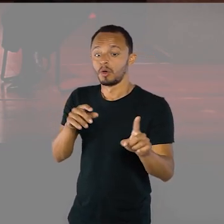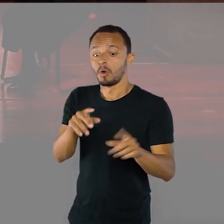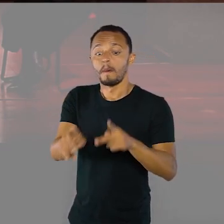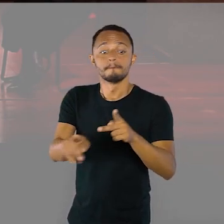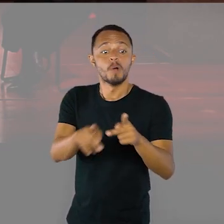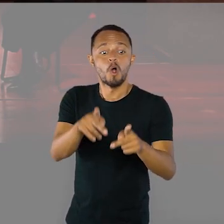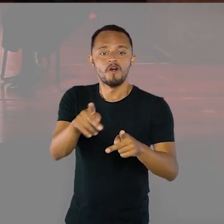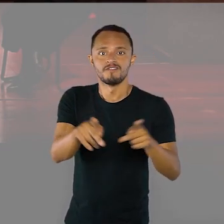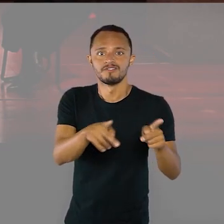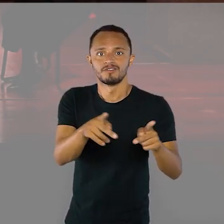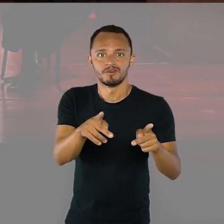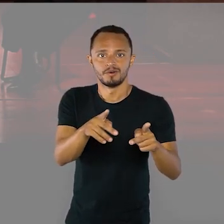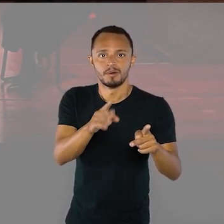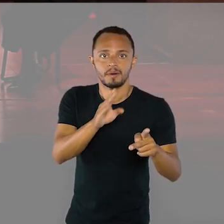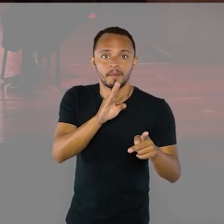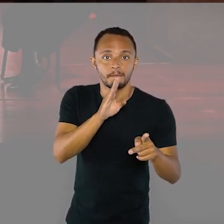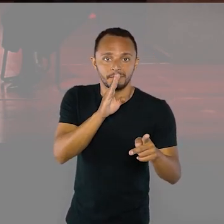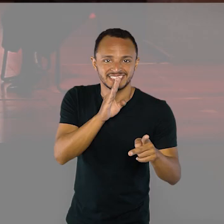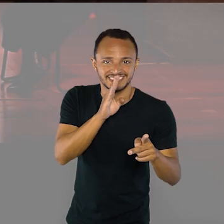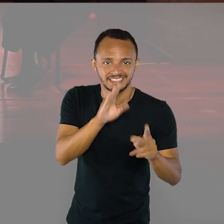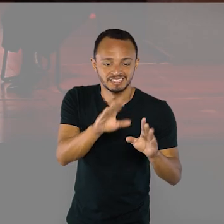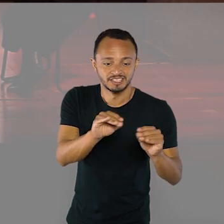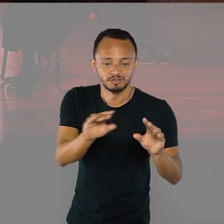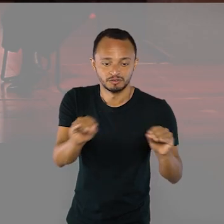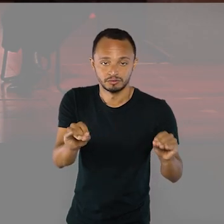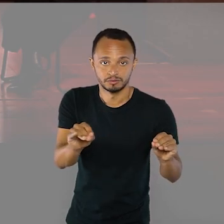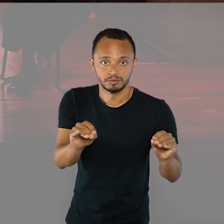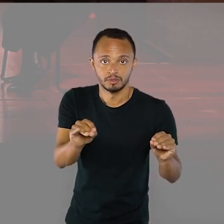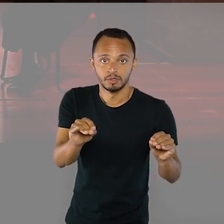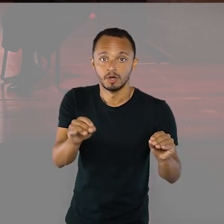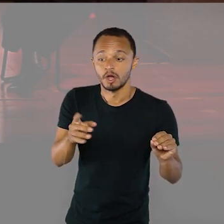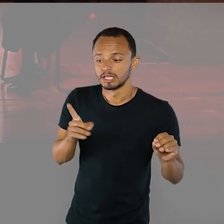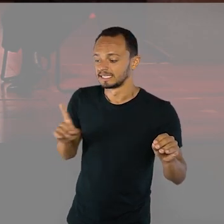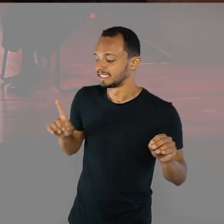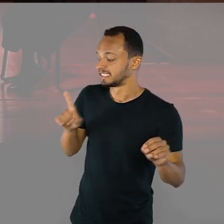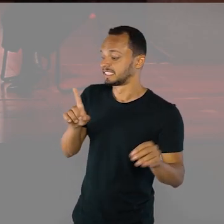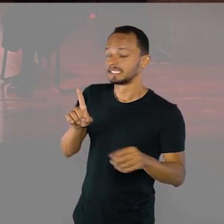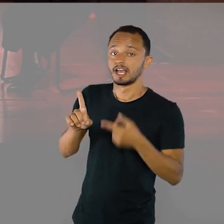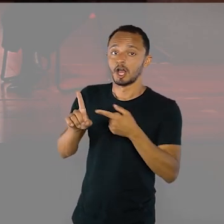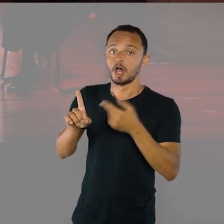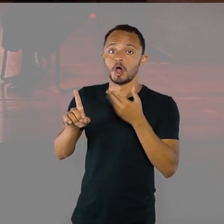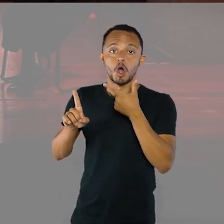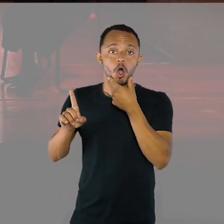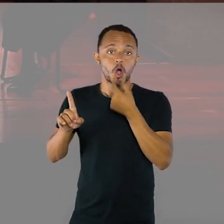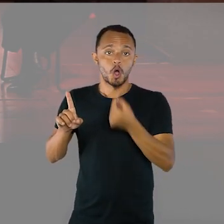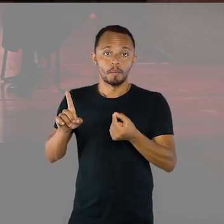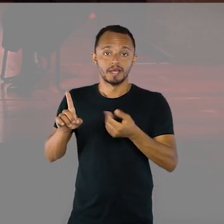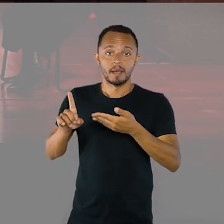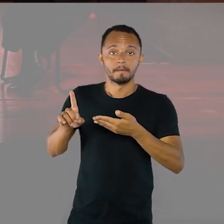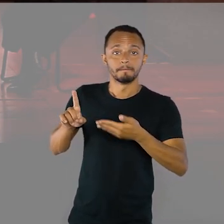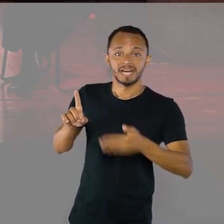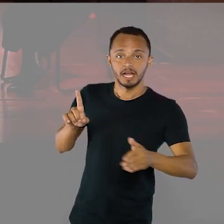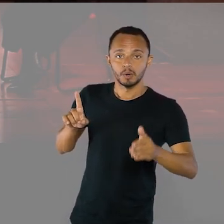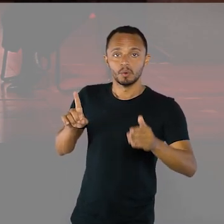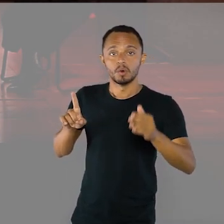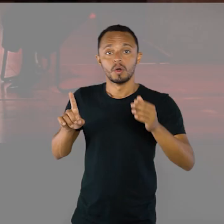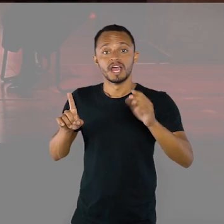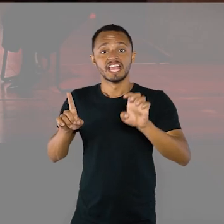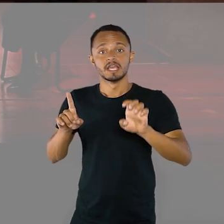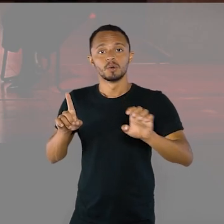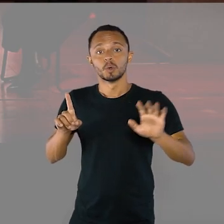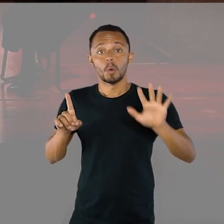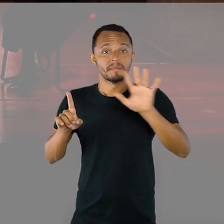Esses protagonistas são sempre homens, brancos, europeus, da